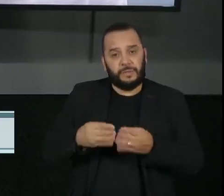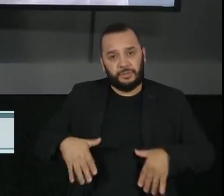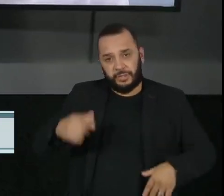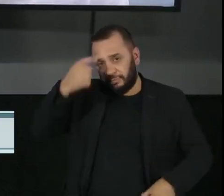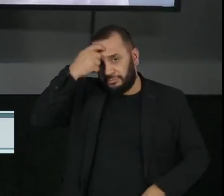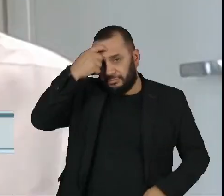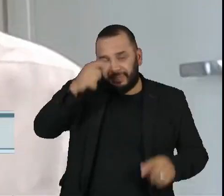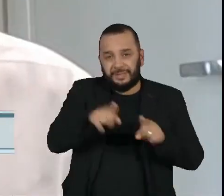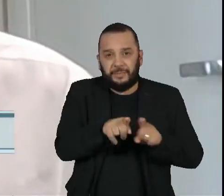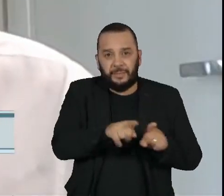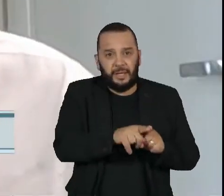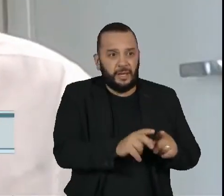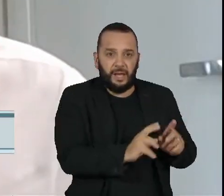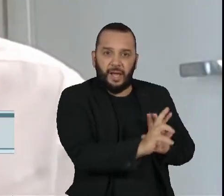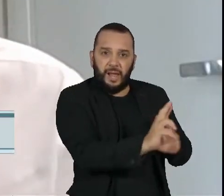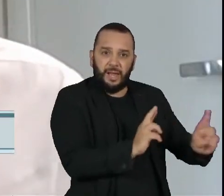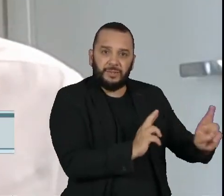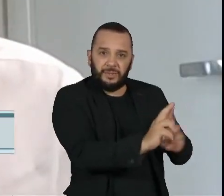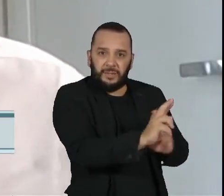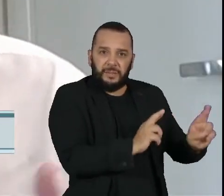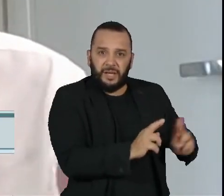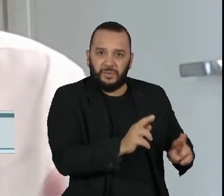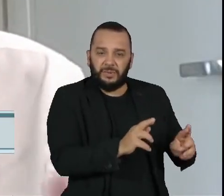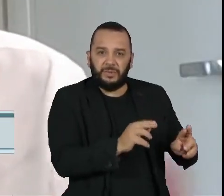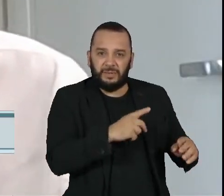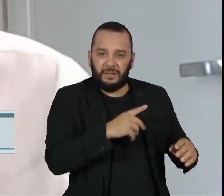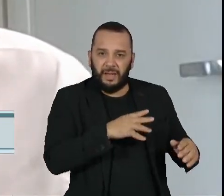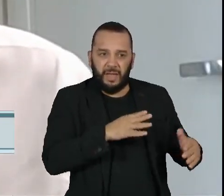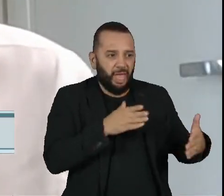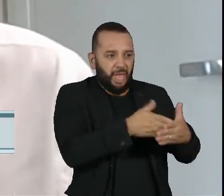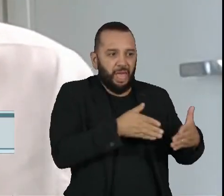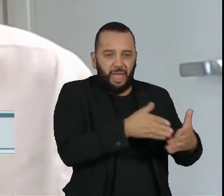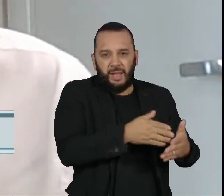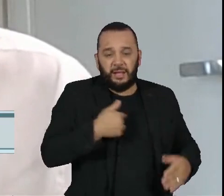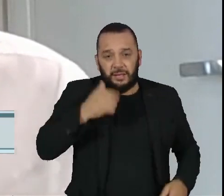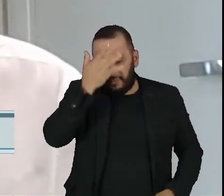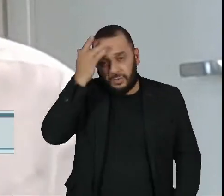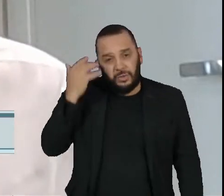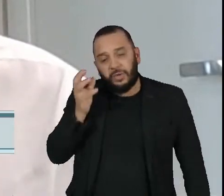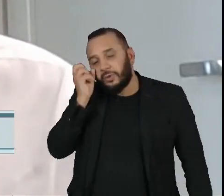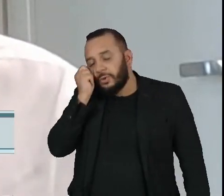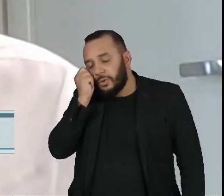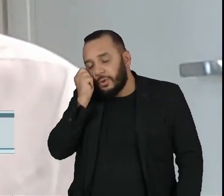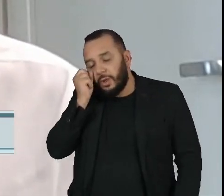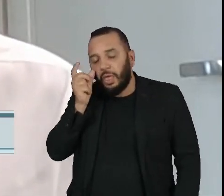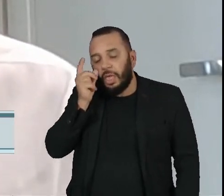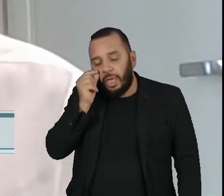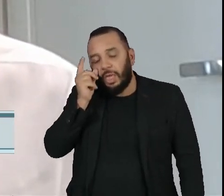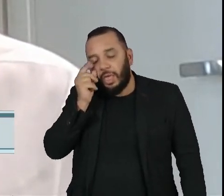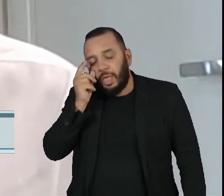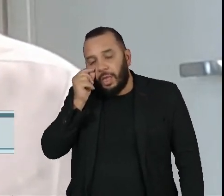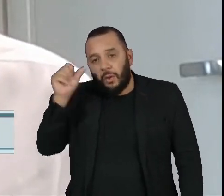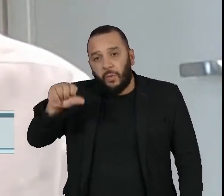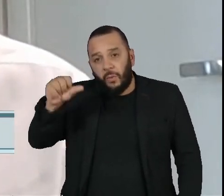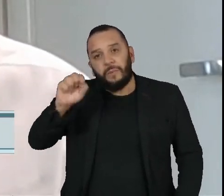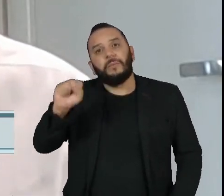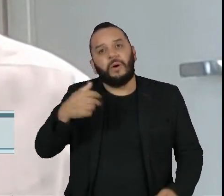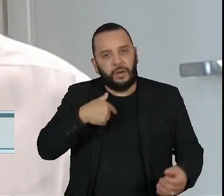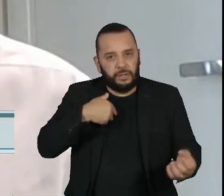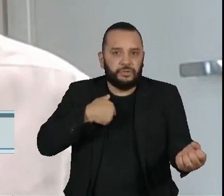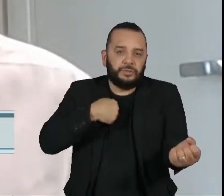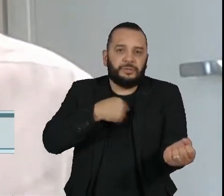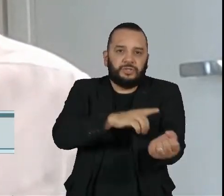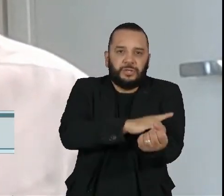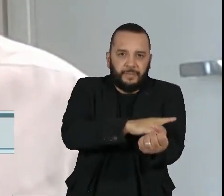saúde social. Na saúde física, a pessoa que não dorme bem por insônia tem mais chance de desenvolver diabetes, mais chance de desenvolver